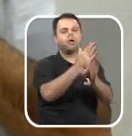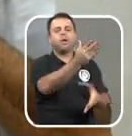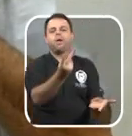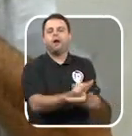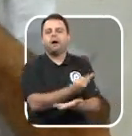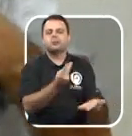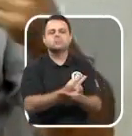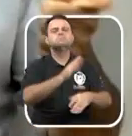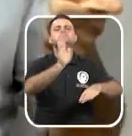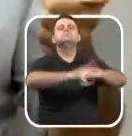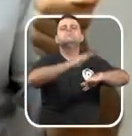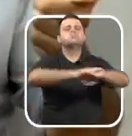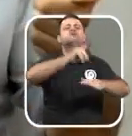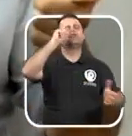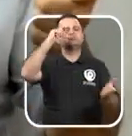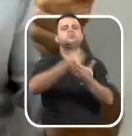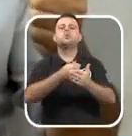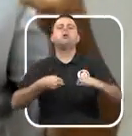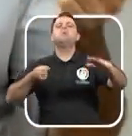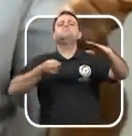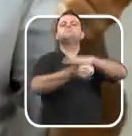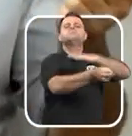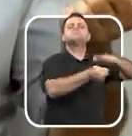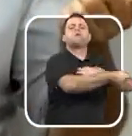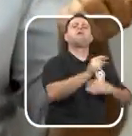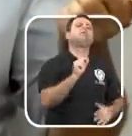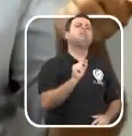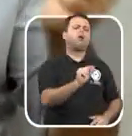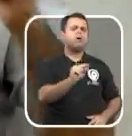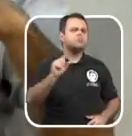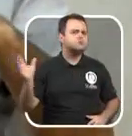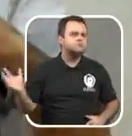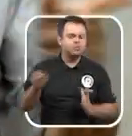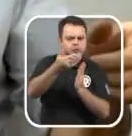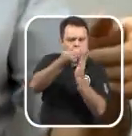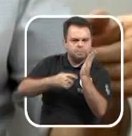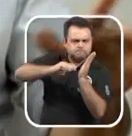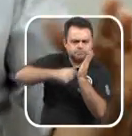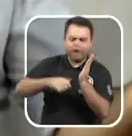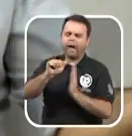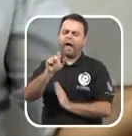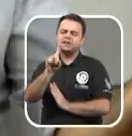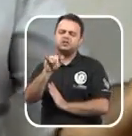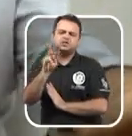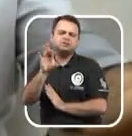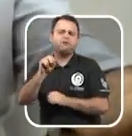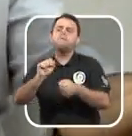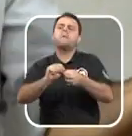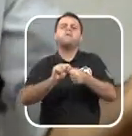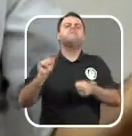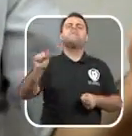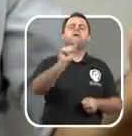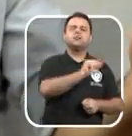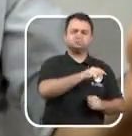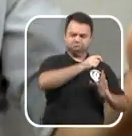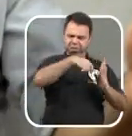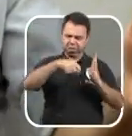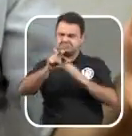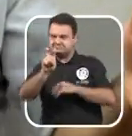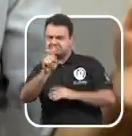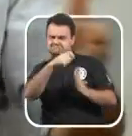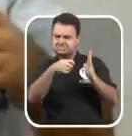contratou? Quem determinou a contratação? Quem fez o aditivo? Quem vai pagar esse prejuízo? Porque eles trabalharam 5, 6 meses, se eu não me